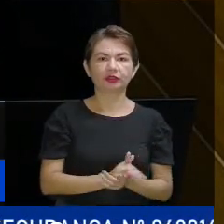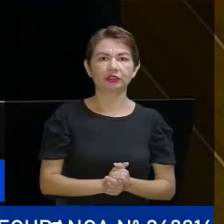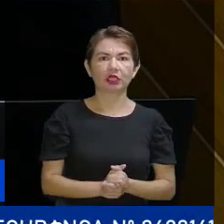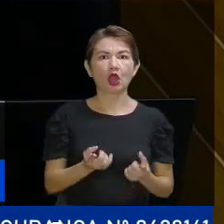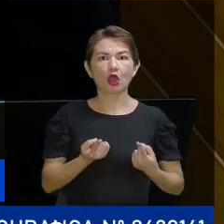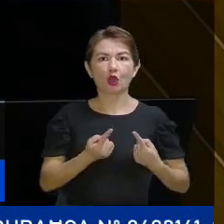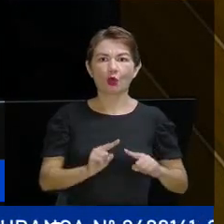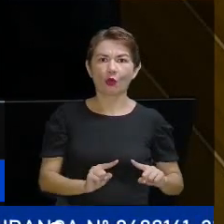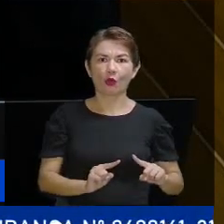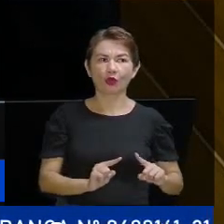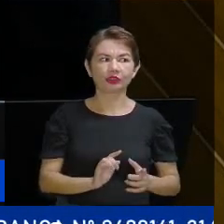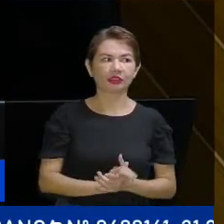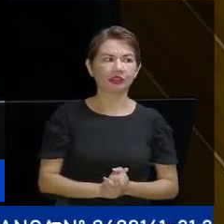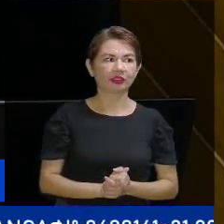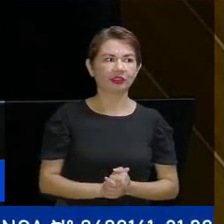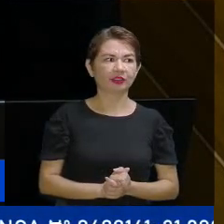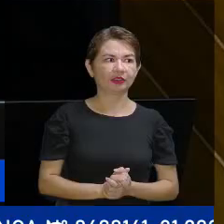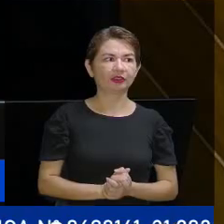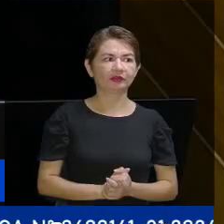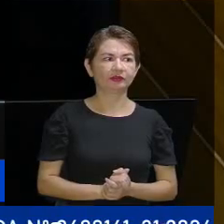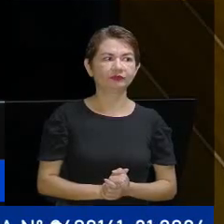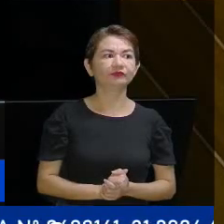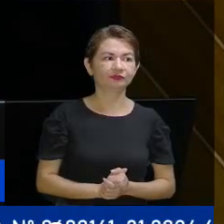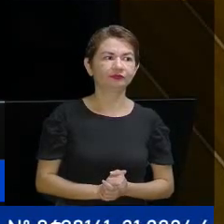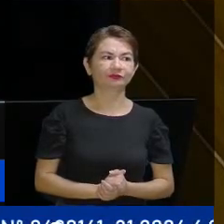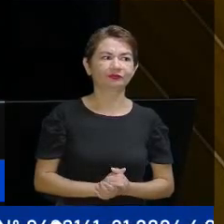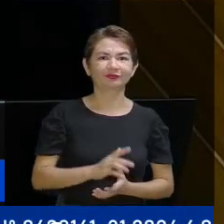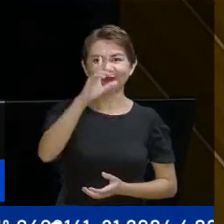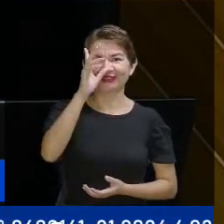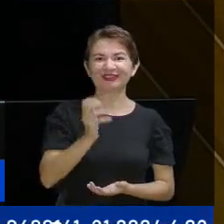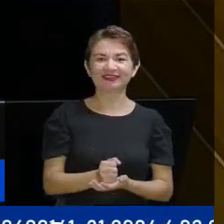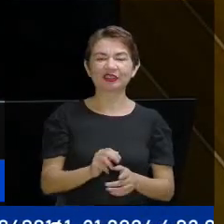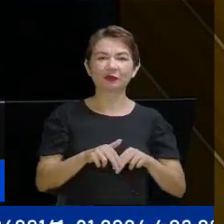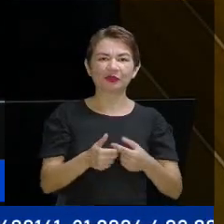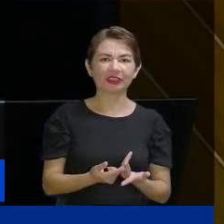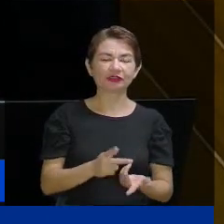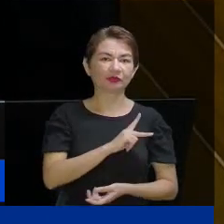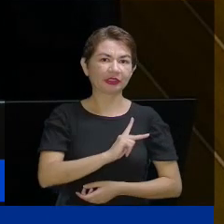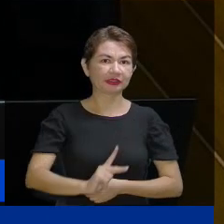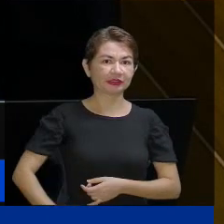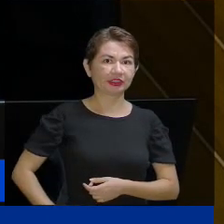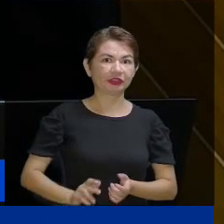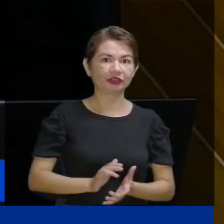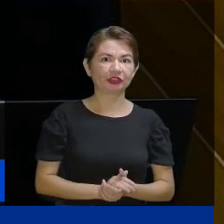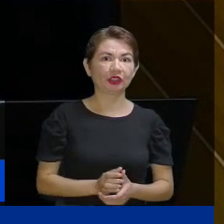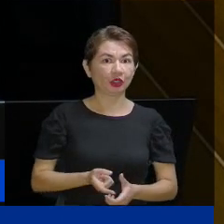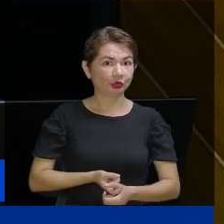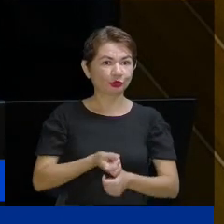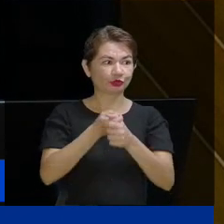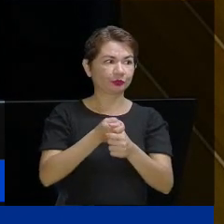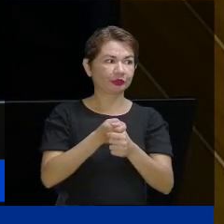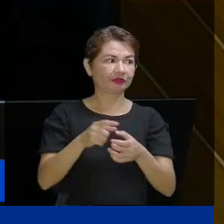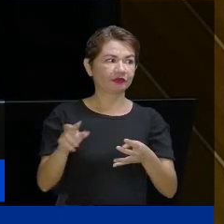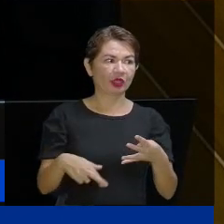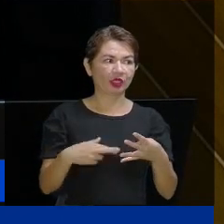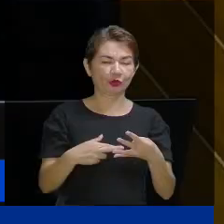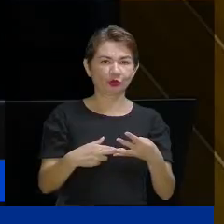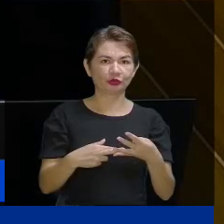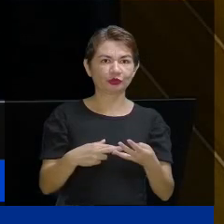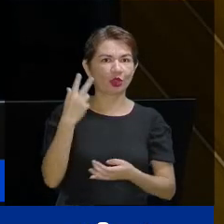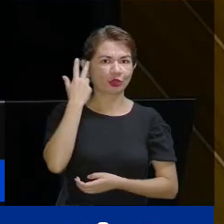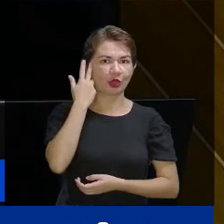rechaçar a decisão do presidente do Tribunal Regional Eleitoral do Amapá, concedeu efeito suspensivo a um recurso ordinário. Por